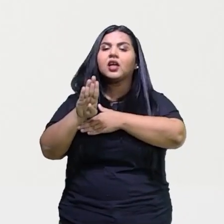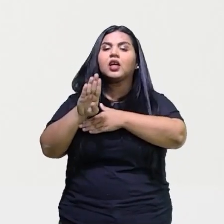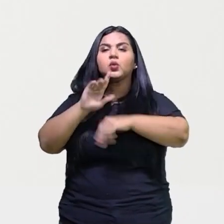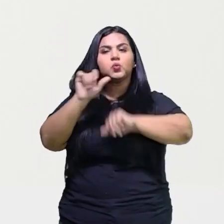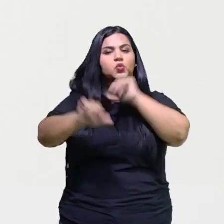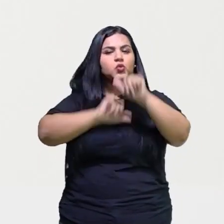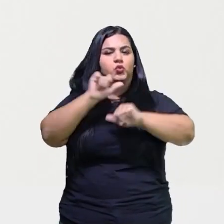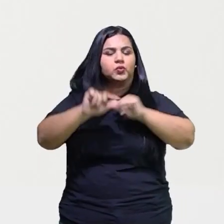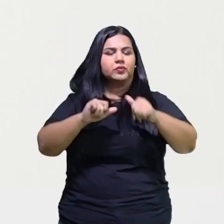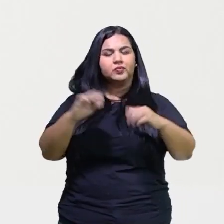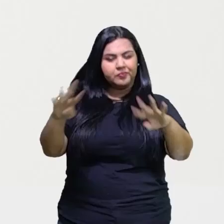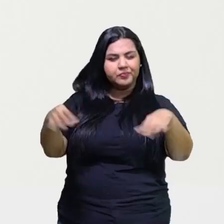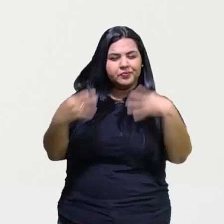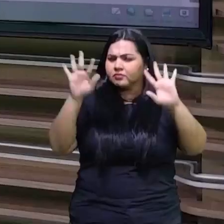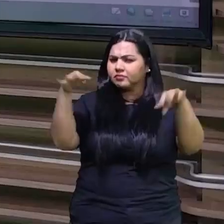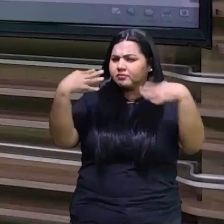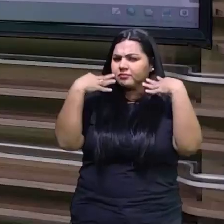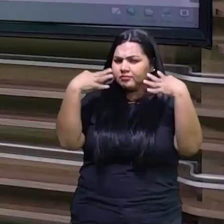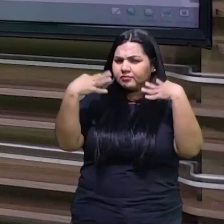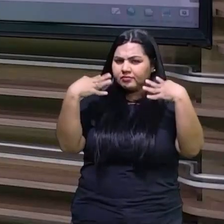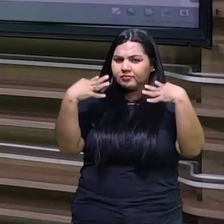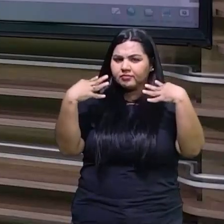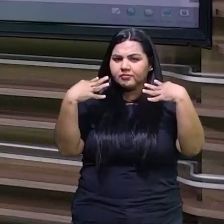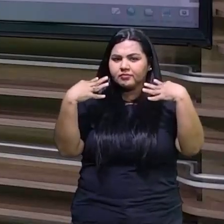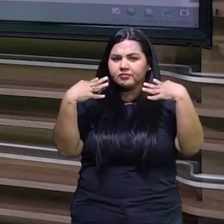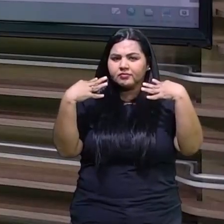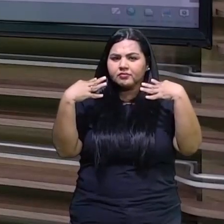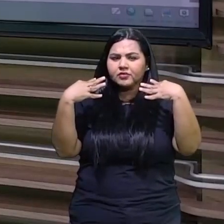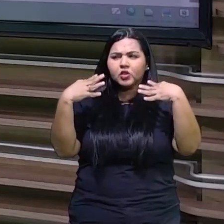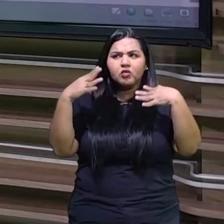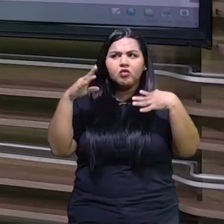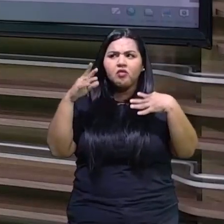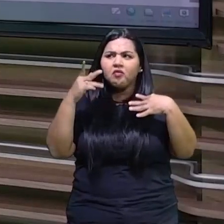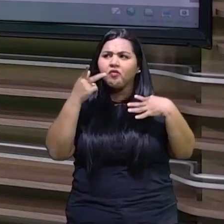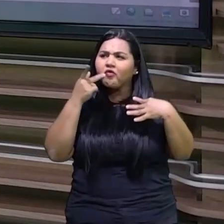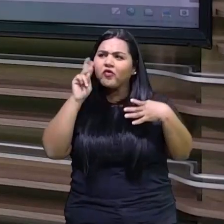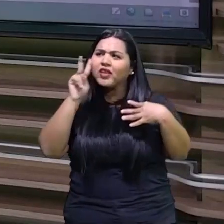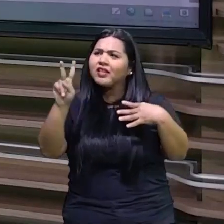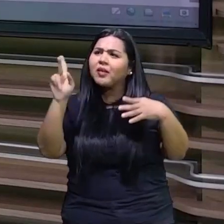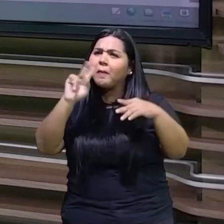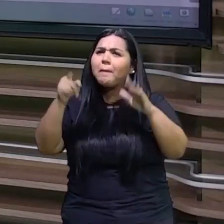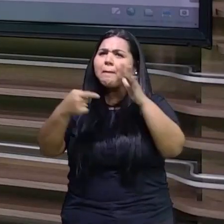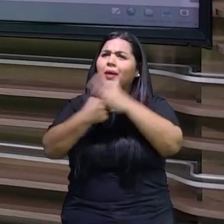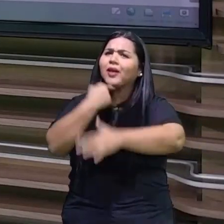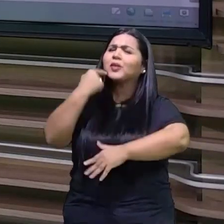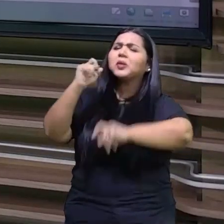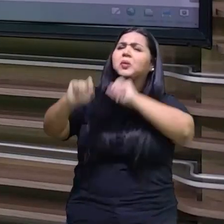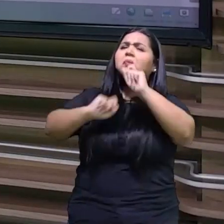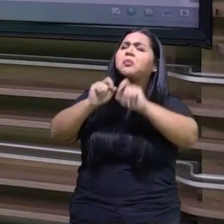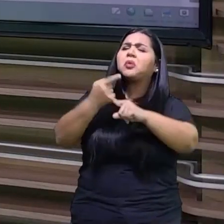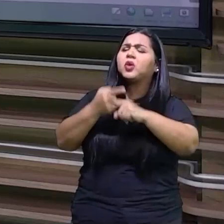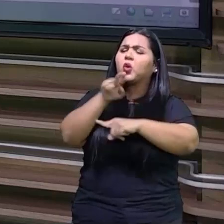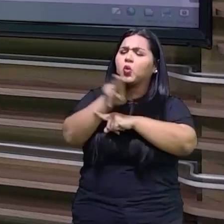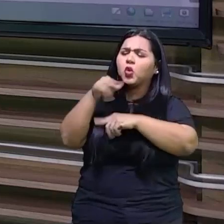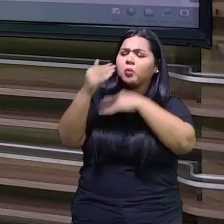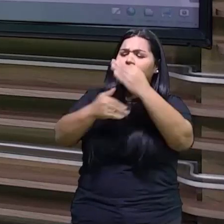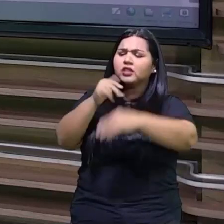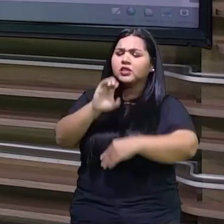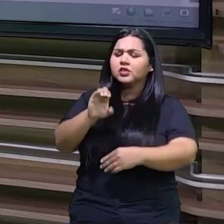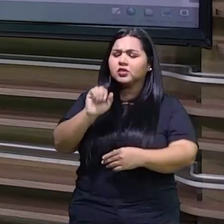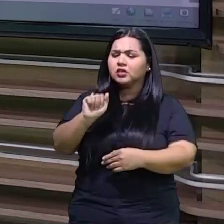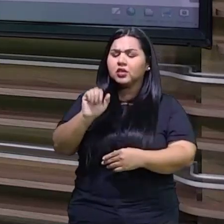mudou. Olha para mim aqui rapidinho. Eu não ouvi ninguém perguntar aqui por que o nome desse processo foi